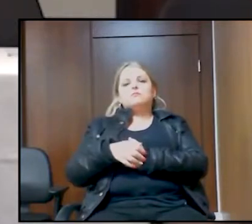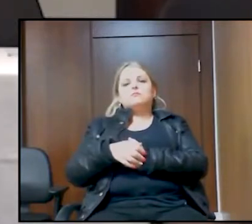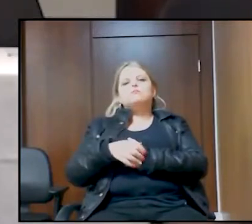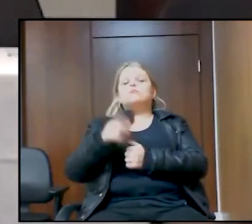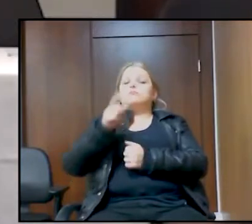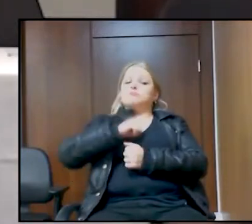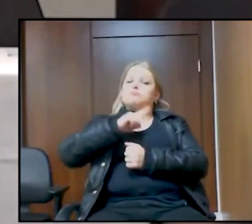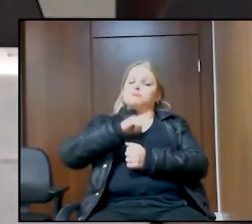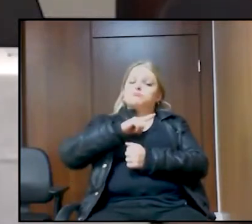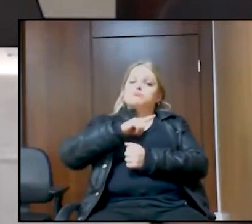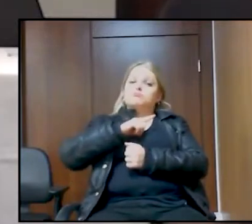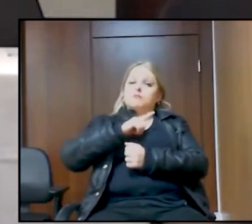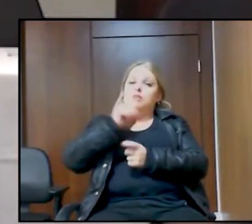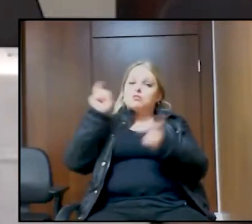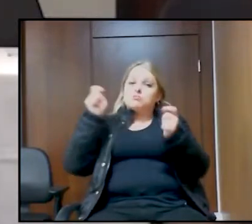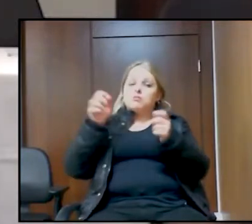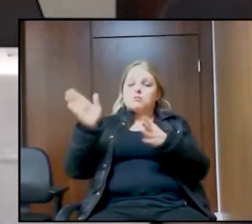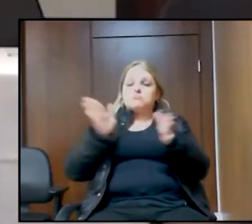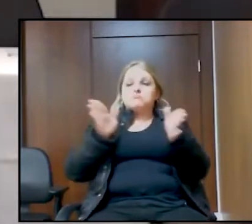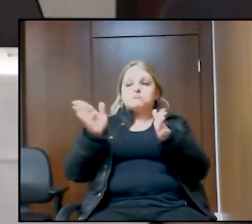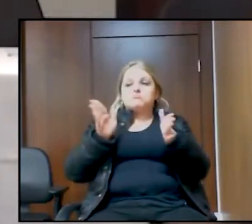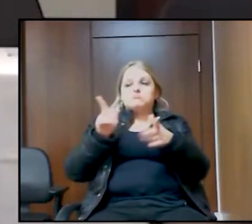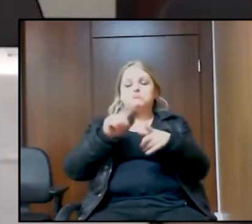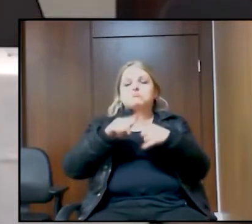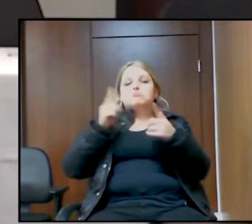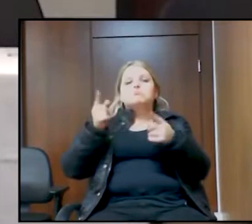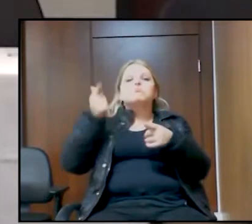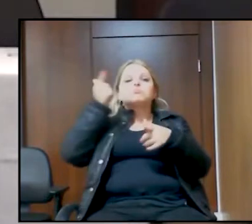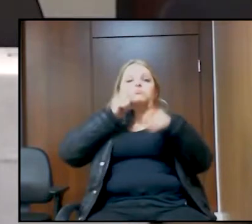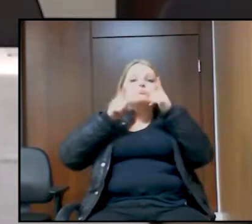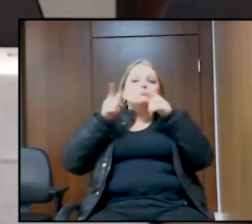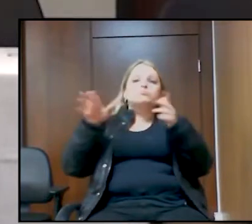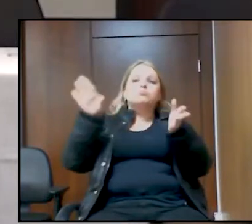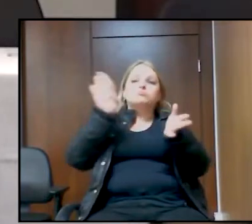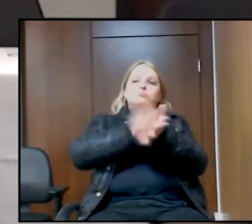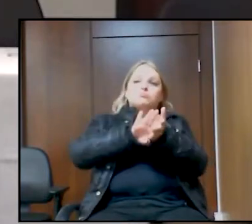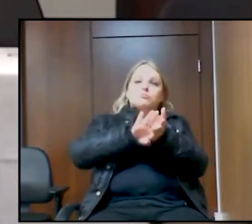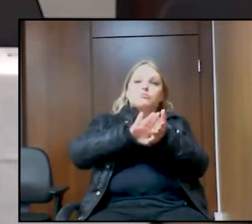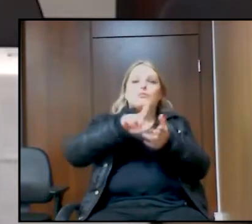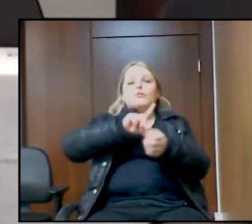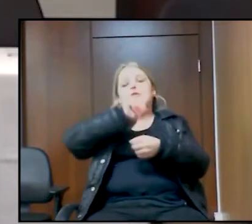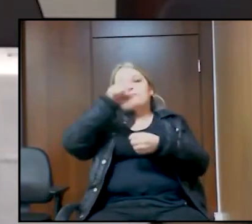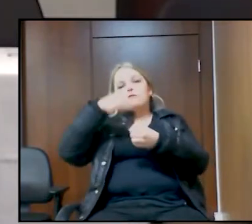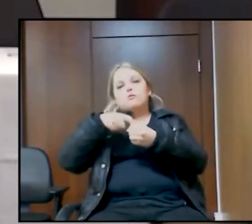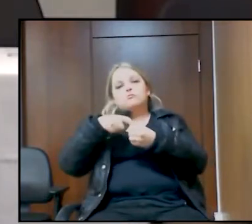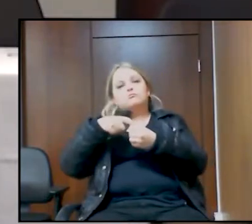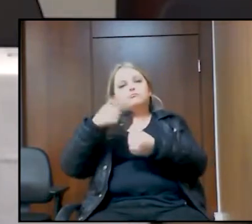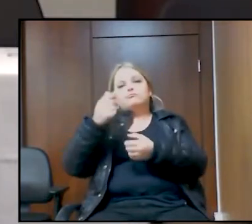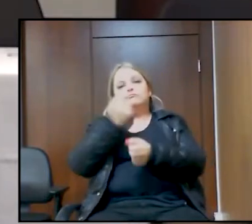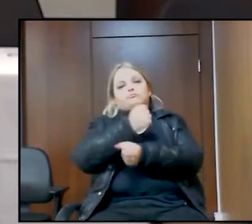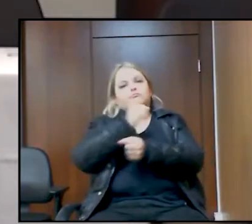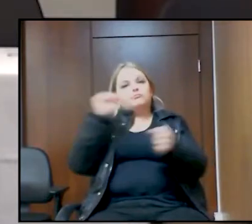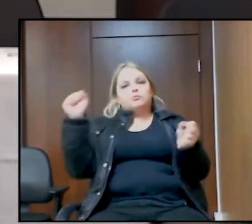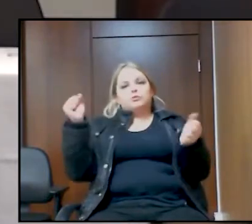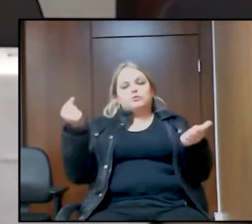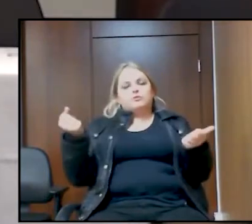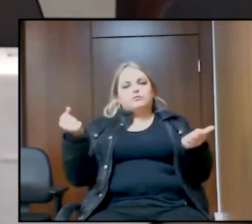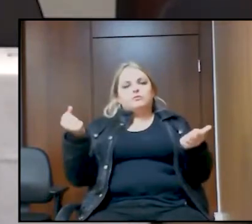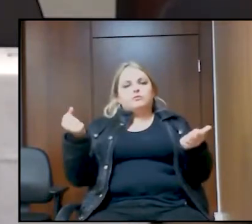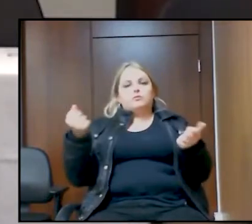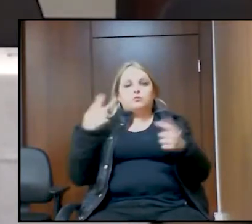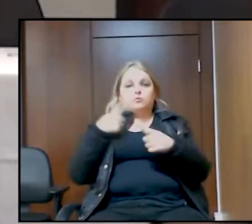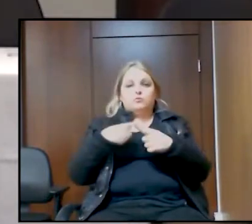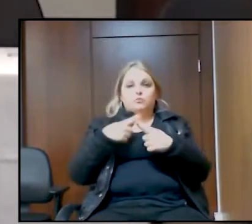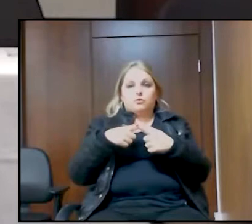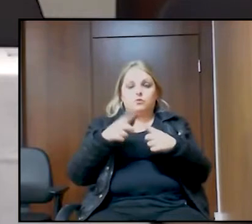Tem unidades acessíveis, mas para chegar lá e para sair de lá, absolutamente impossível. Impossível. Tanto é que a